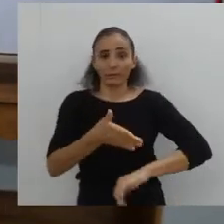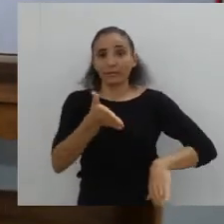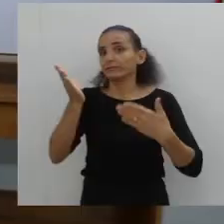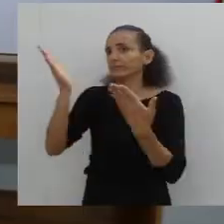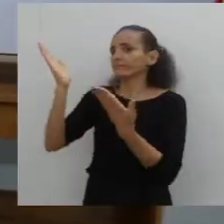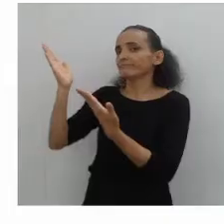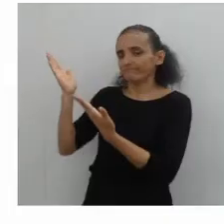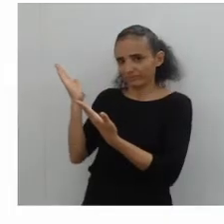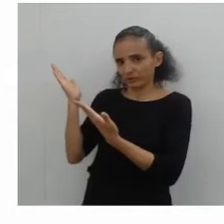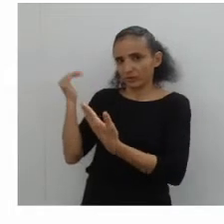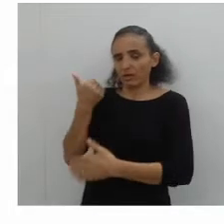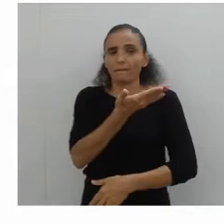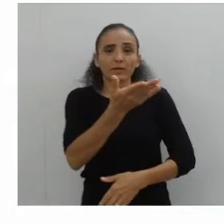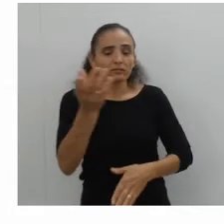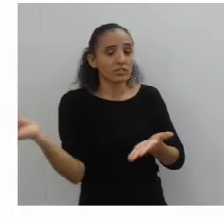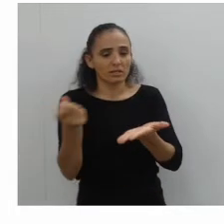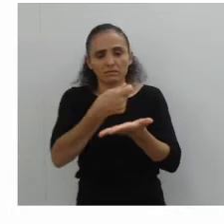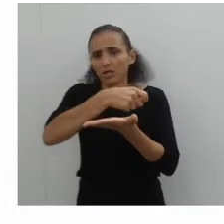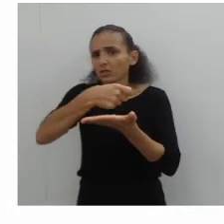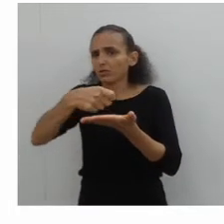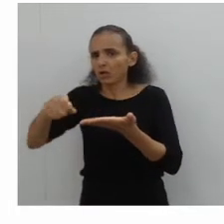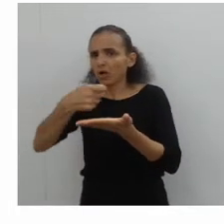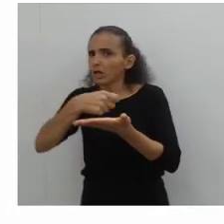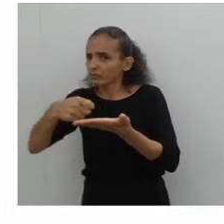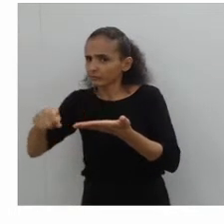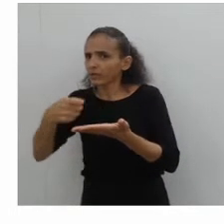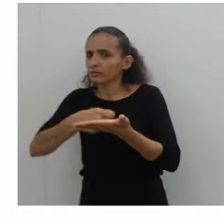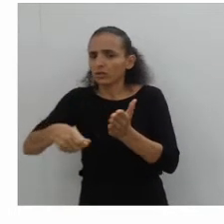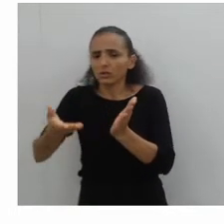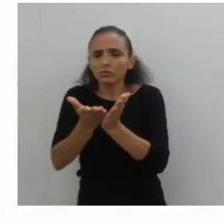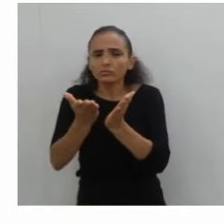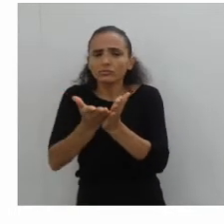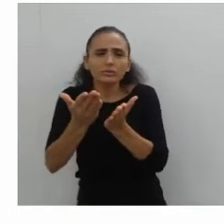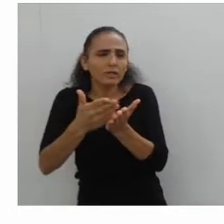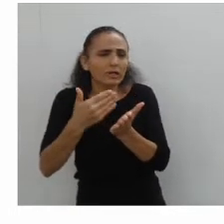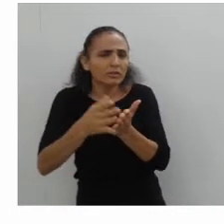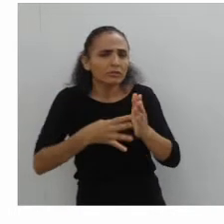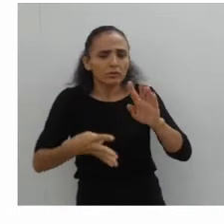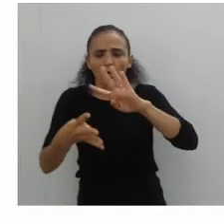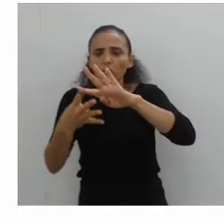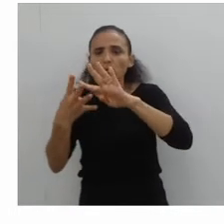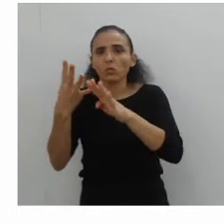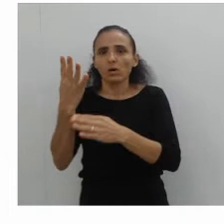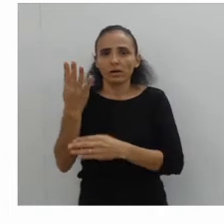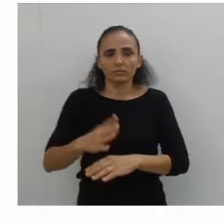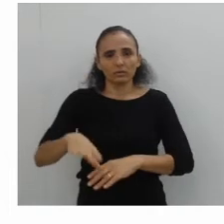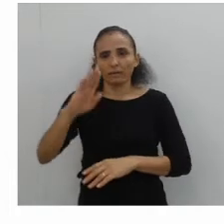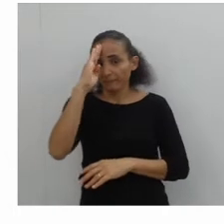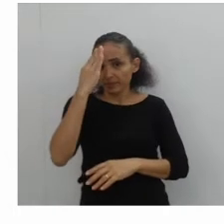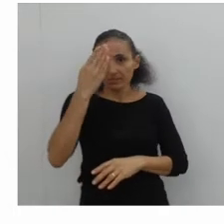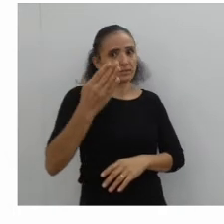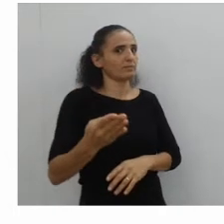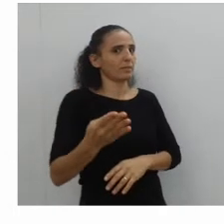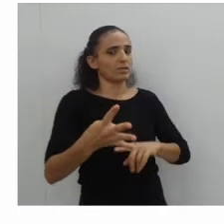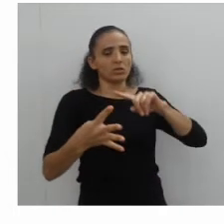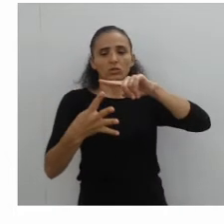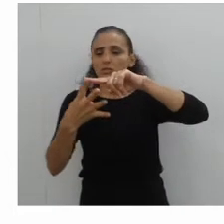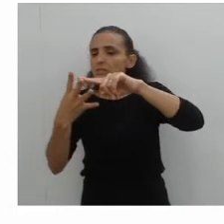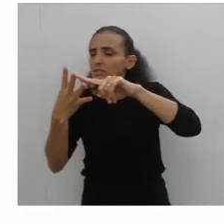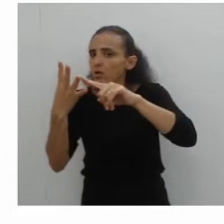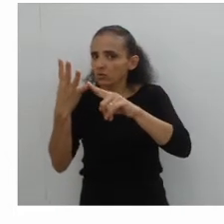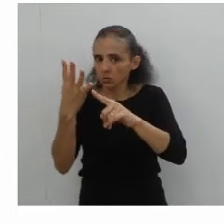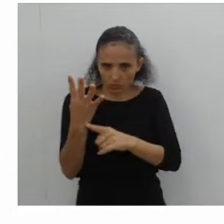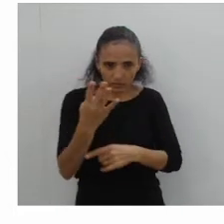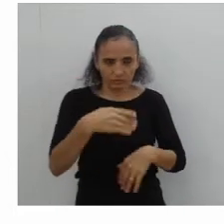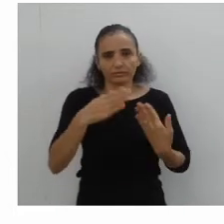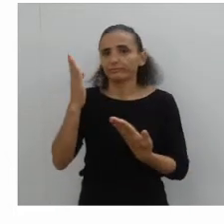tela pra galera anotar, quem não anotou ainda, anota aí no teu caderno, olha só. 4 principais tipos de jogos: populares, tabuleiro ou